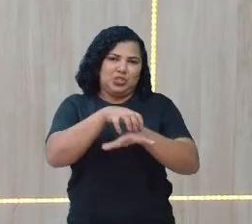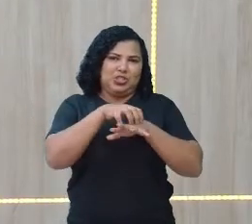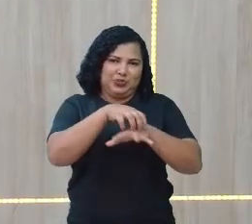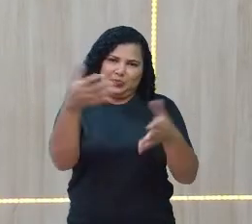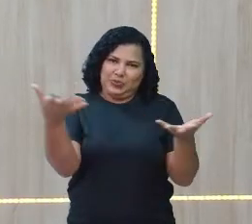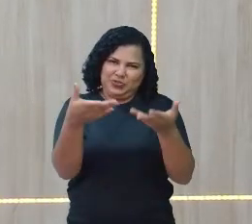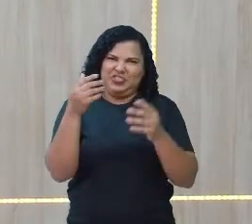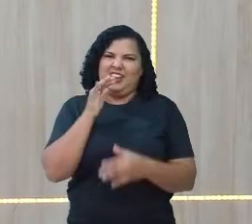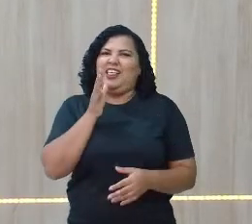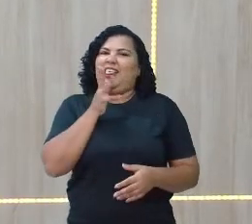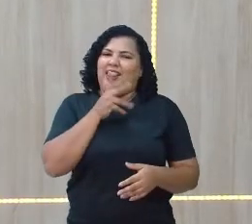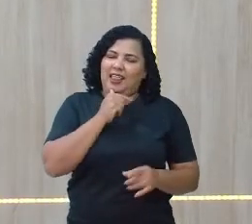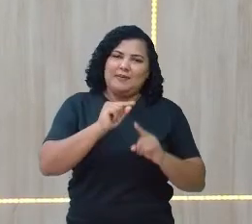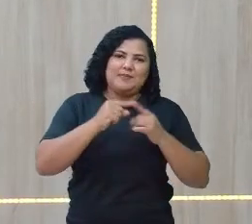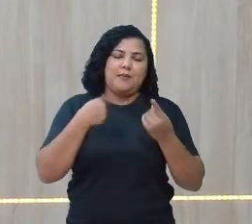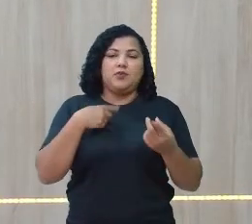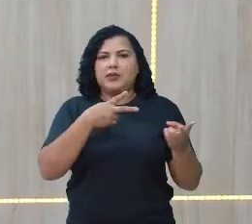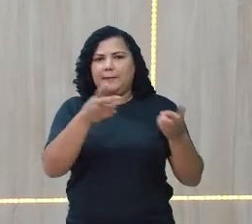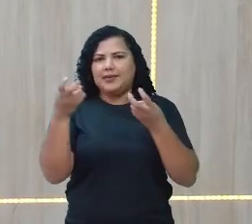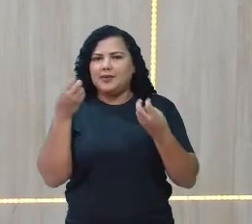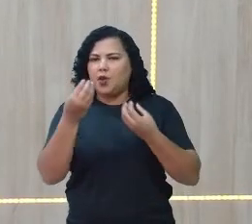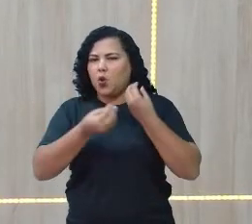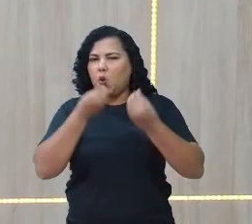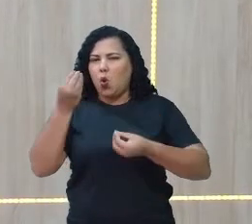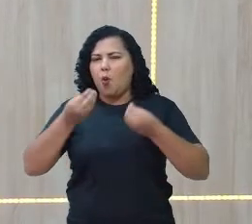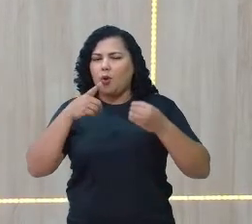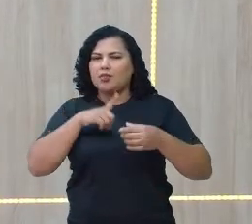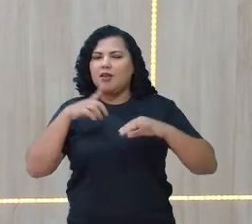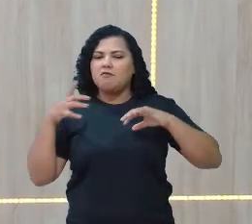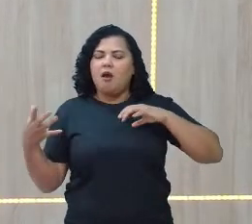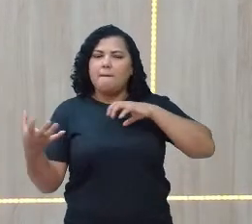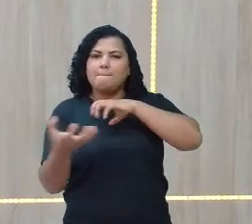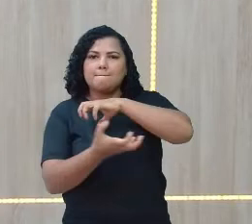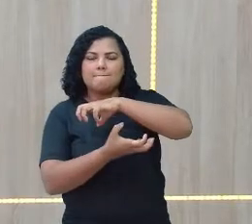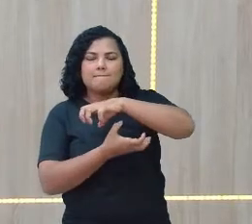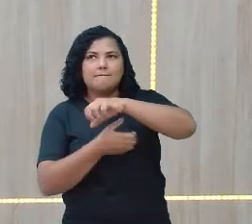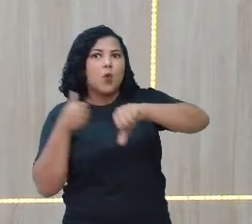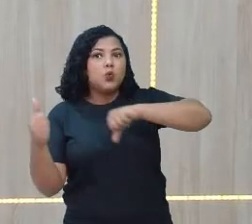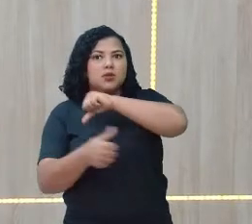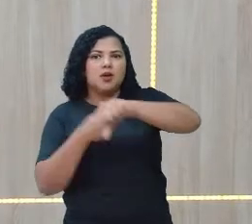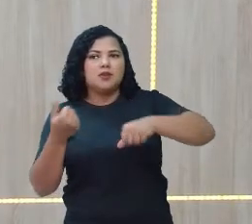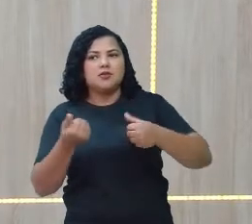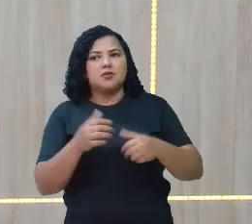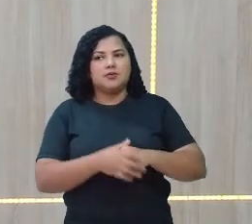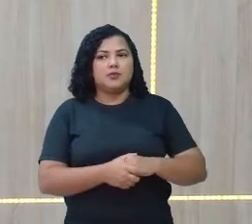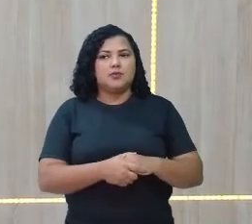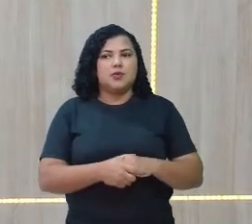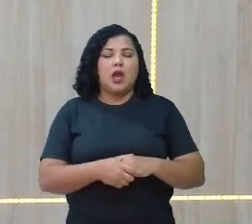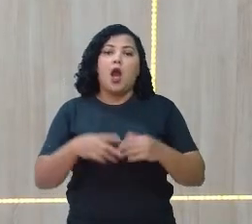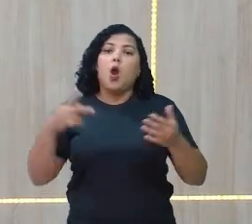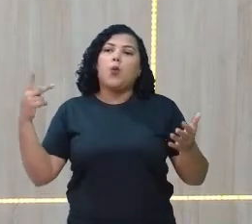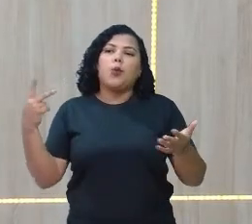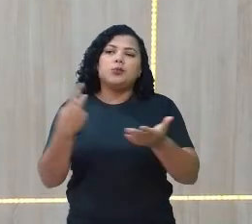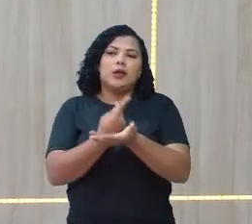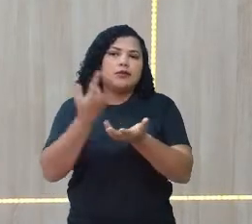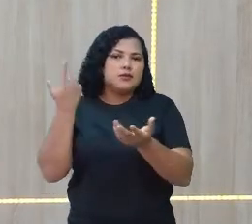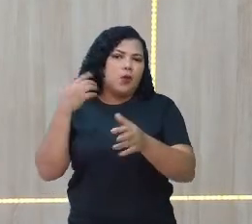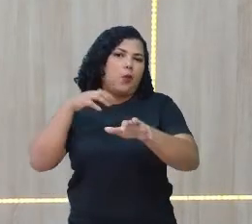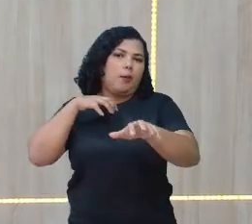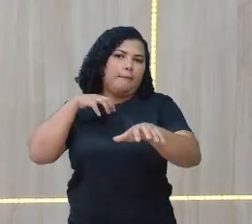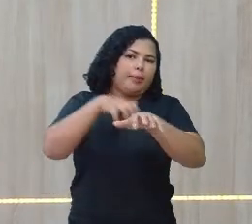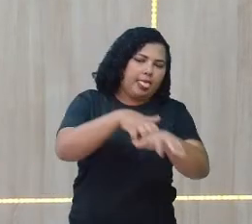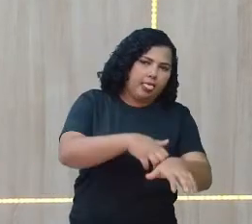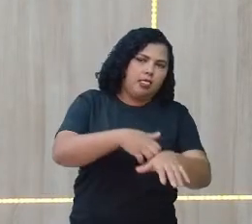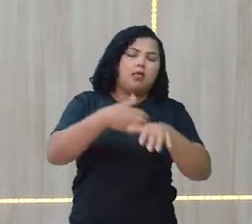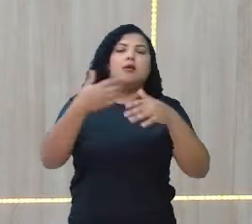vocês observarem como aquilo promoveu uma mudança, ocorreram muitos acidentes, mesmo ao trem com essa velocidade de